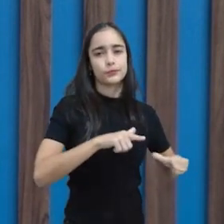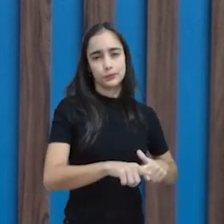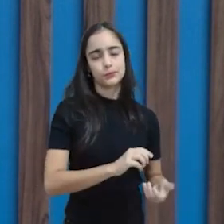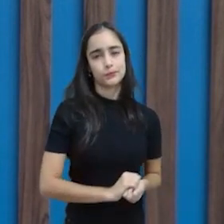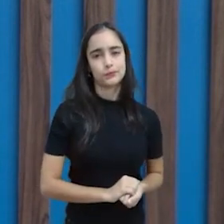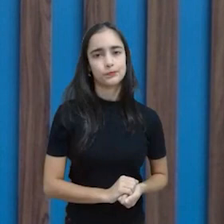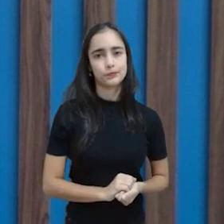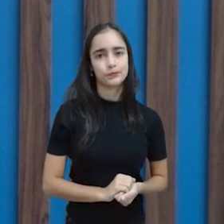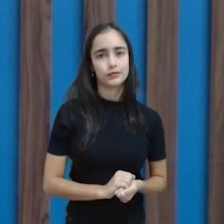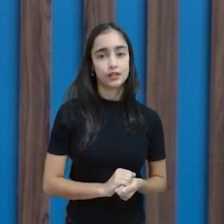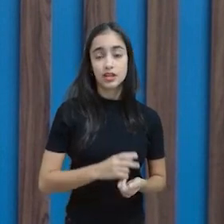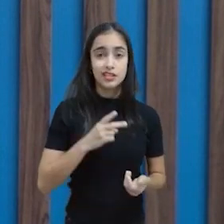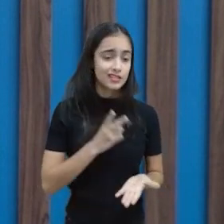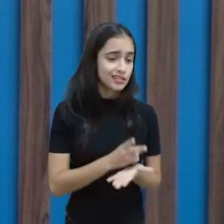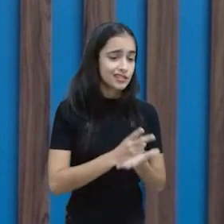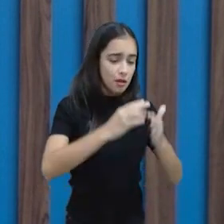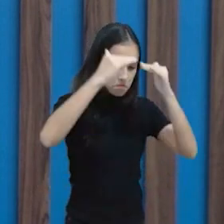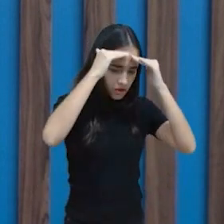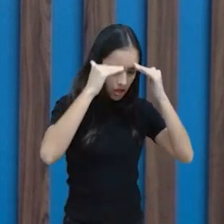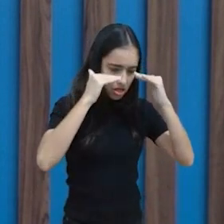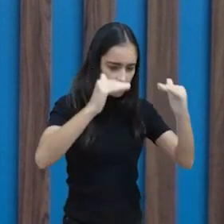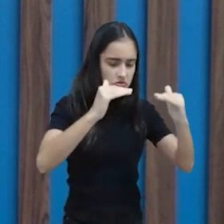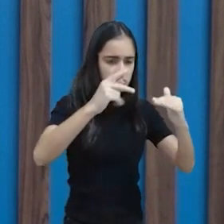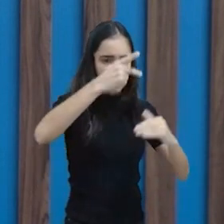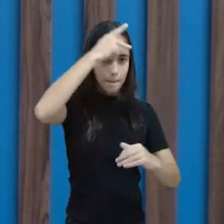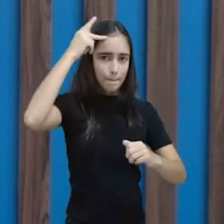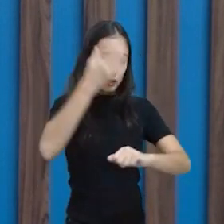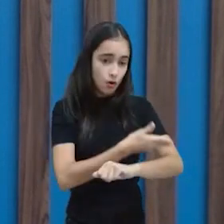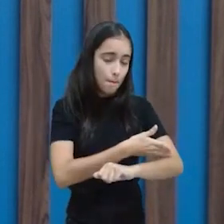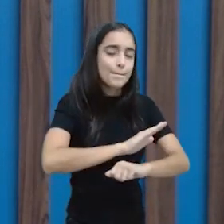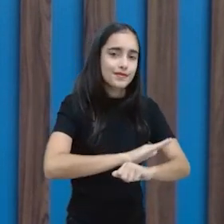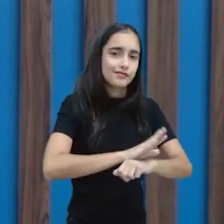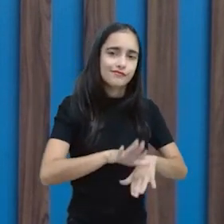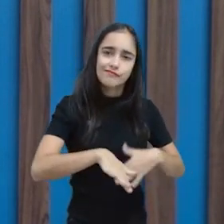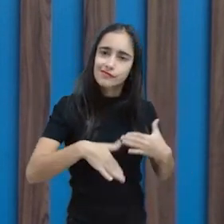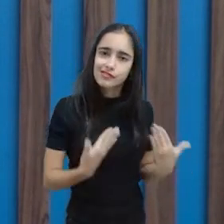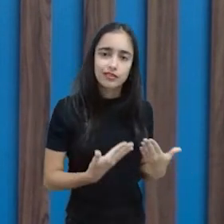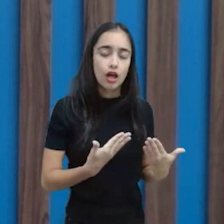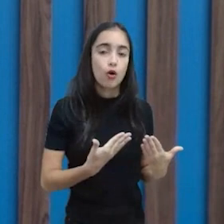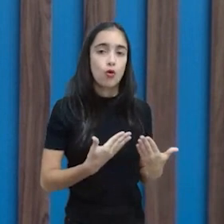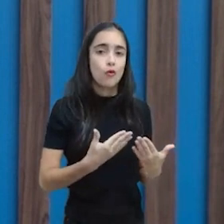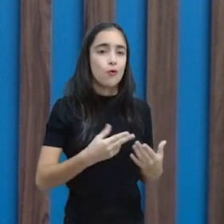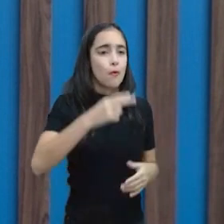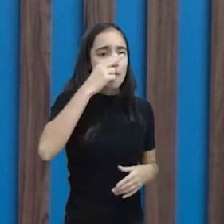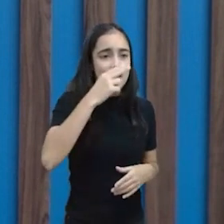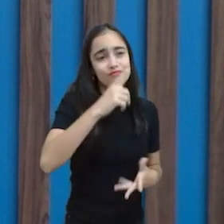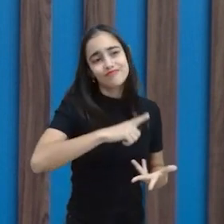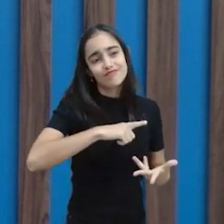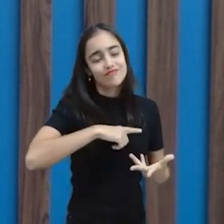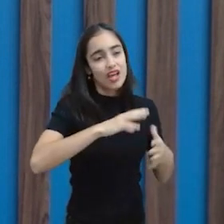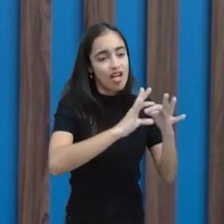do senhor branco, da senhora branca, né? Então, mesmo que tenha havido a abolição, todo